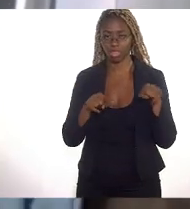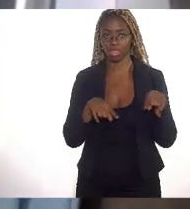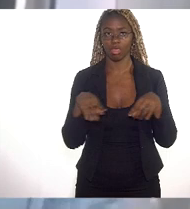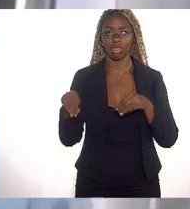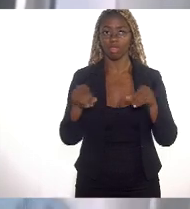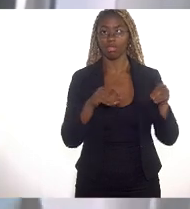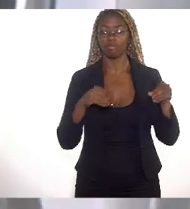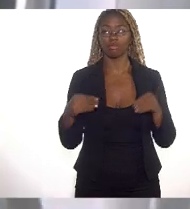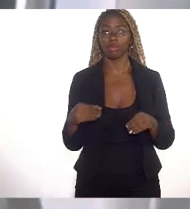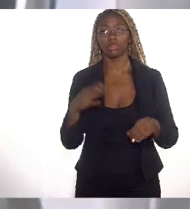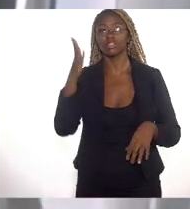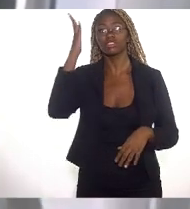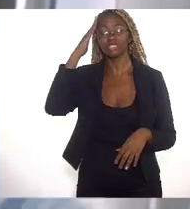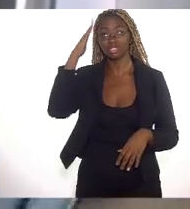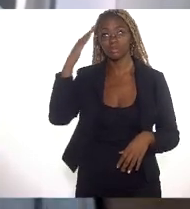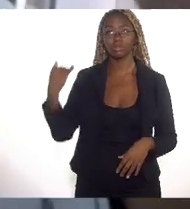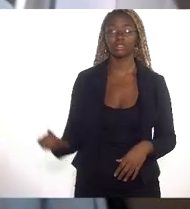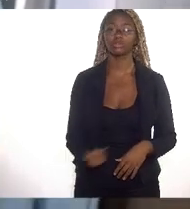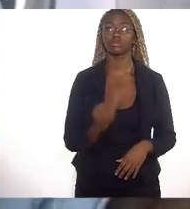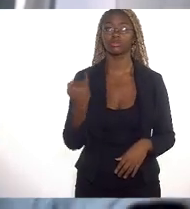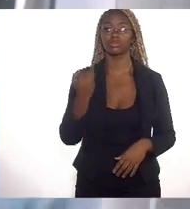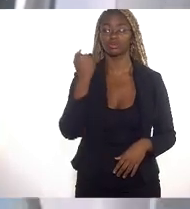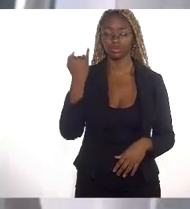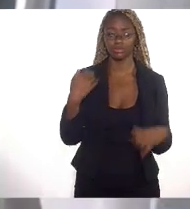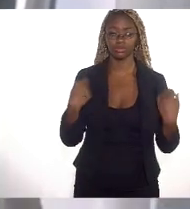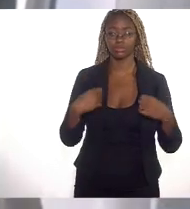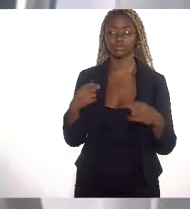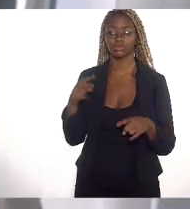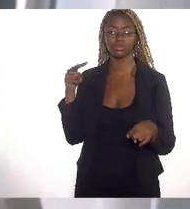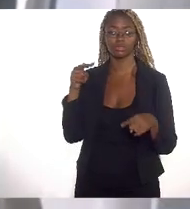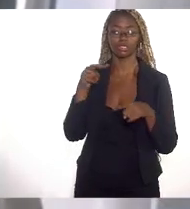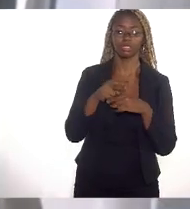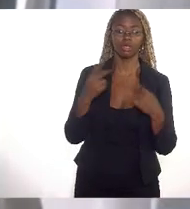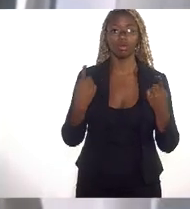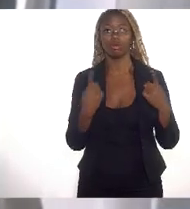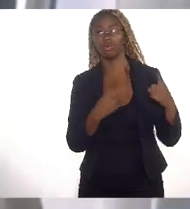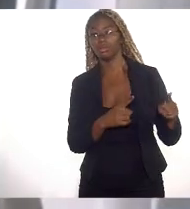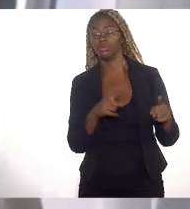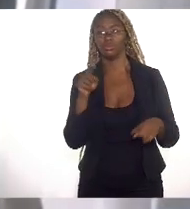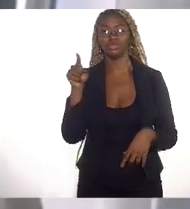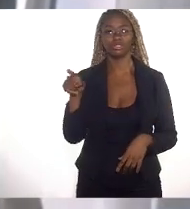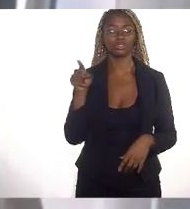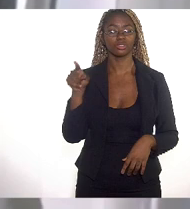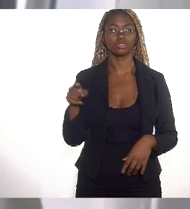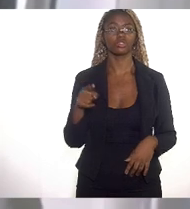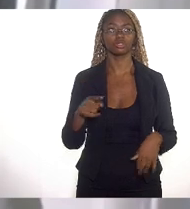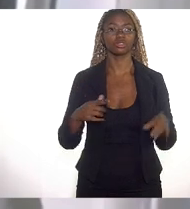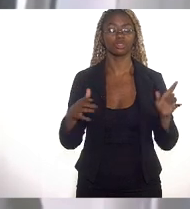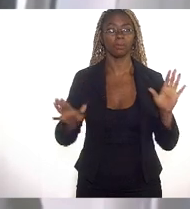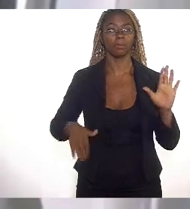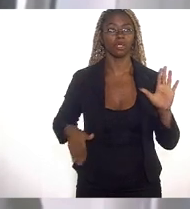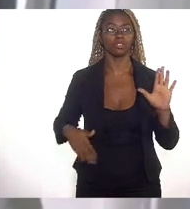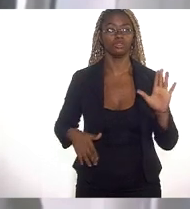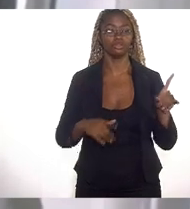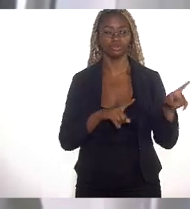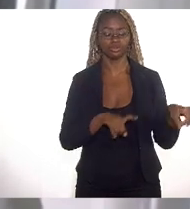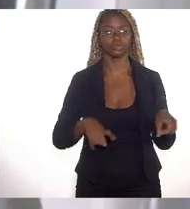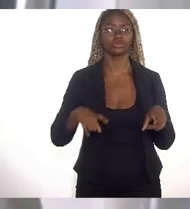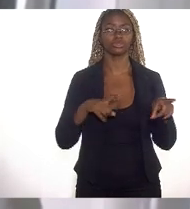clara é fundamental, que eles sejam protegidos contra as milícias rurais que invadem seus